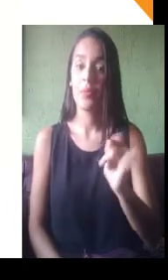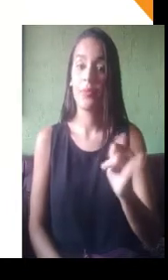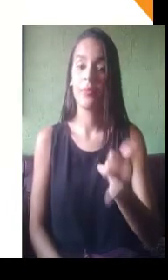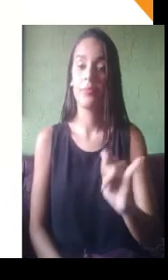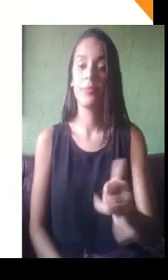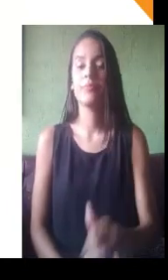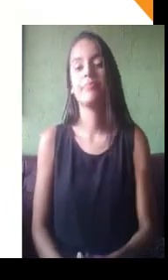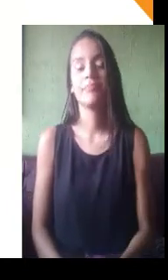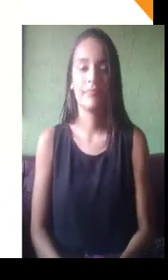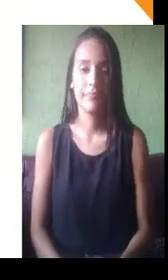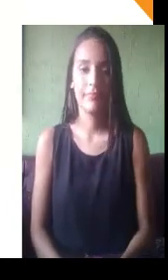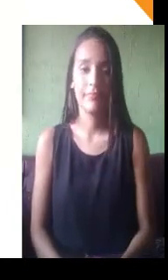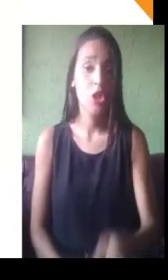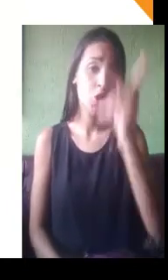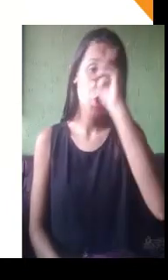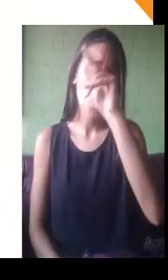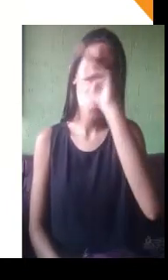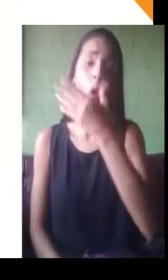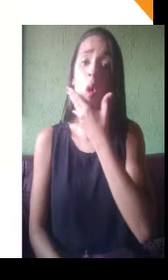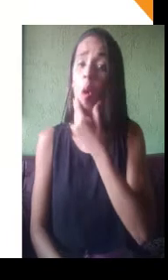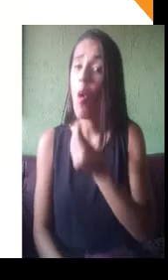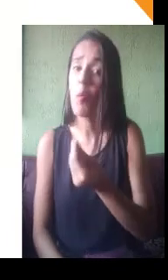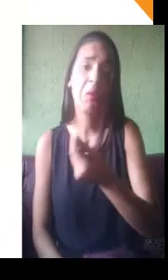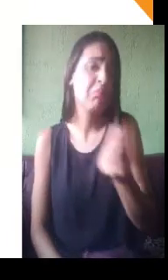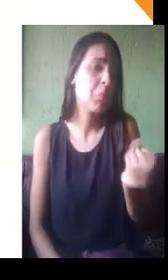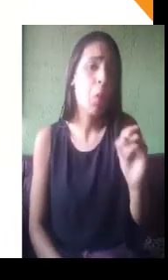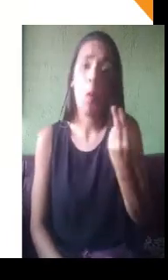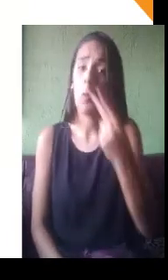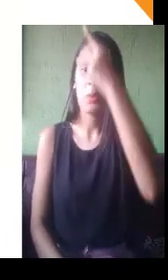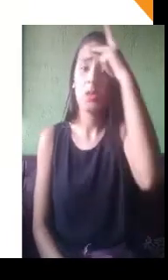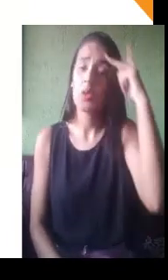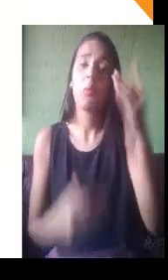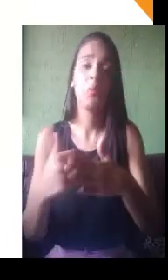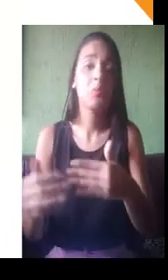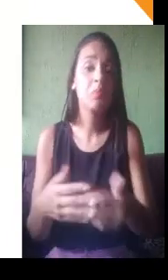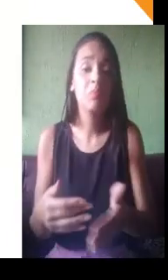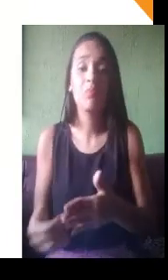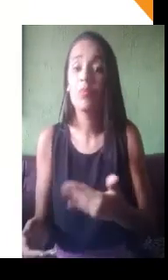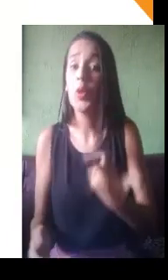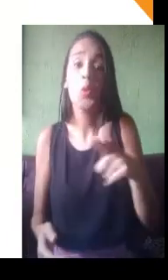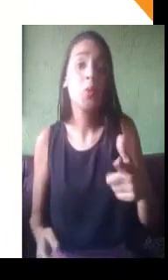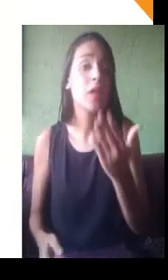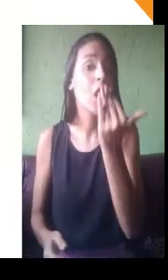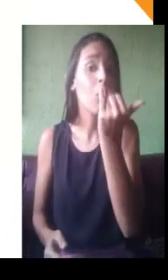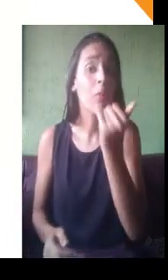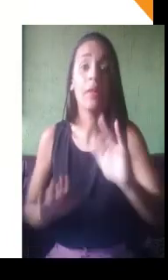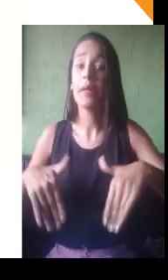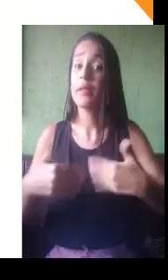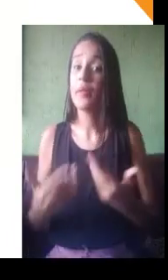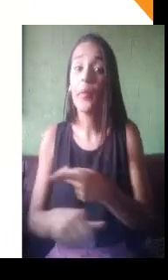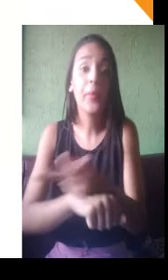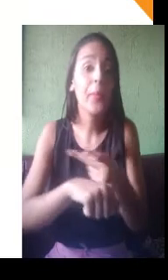de um homem ou de alguém, que, por não ter o que comer, acaba tendo que catar